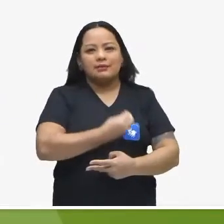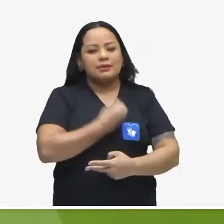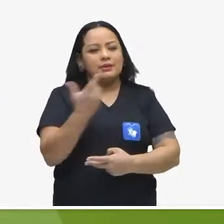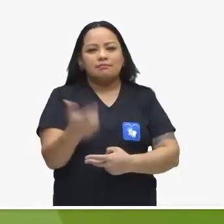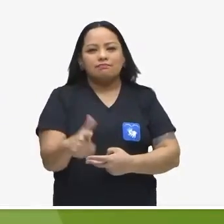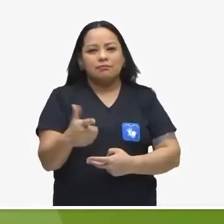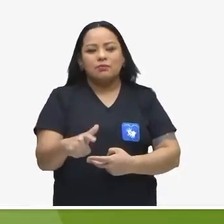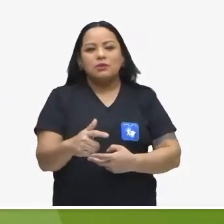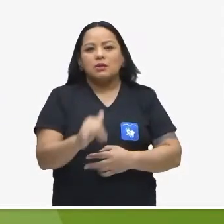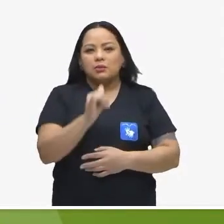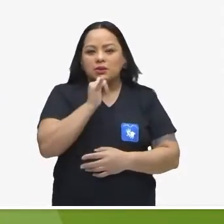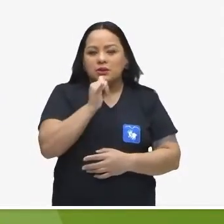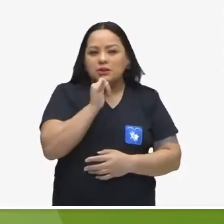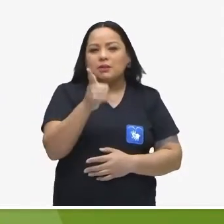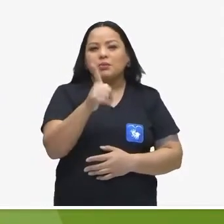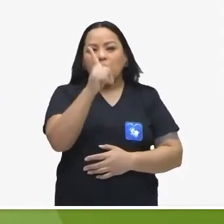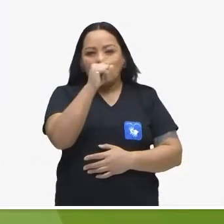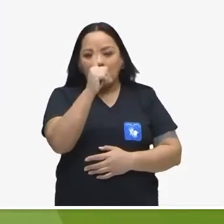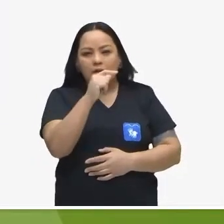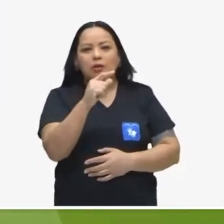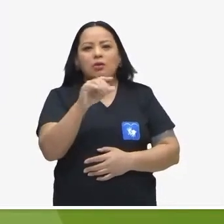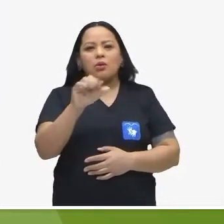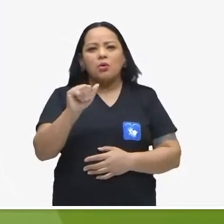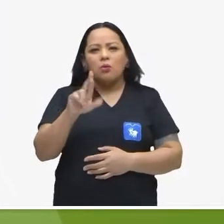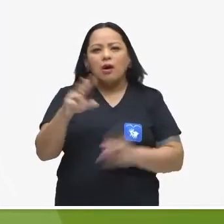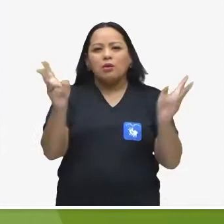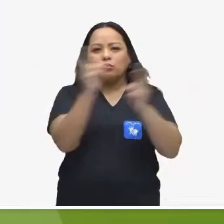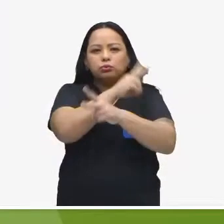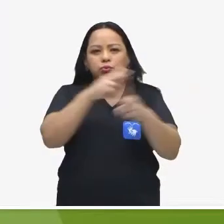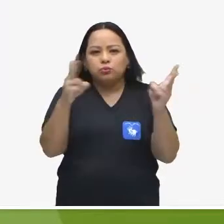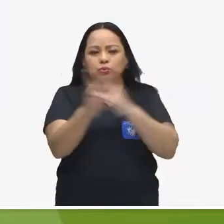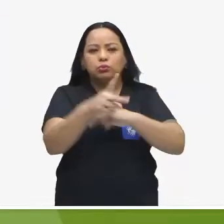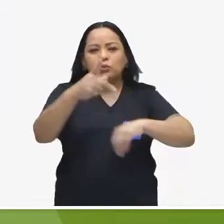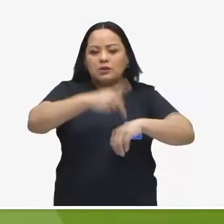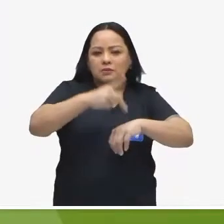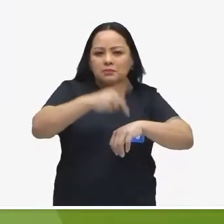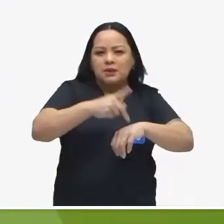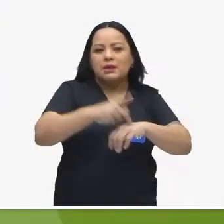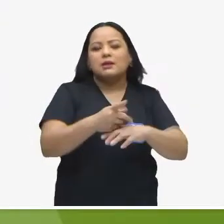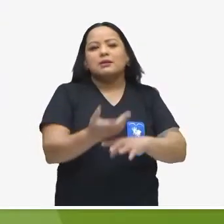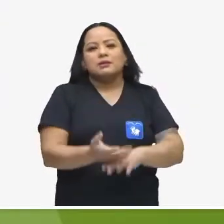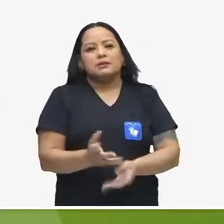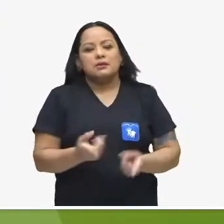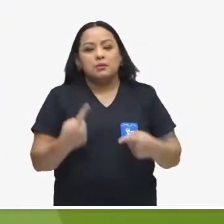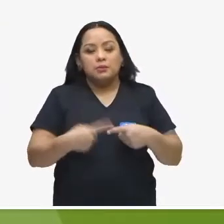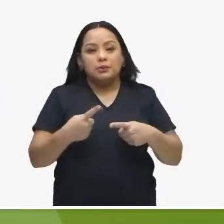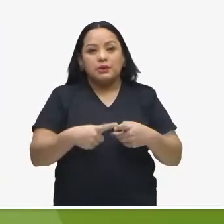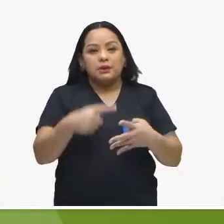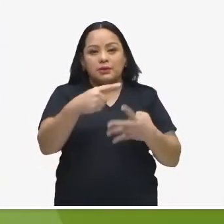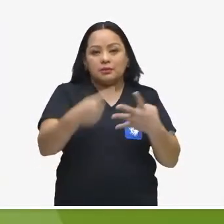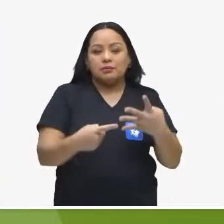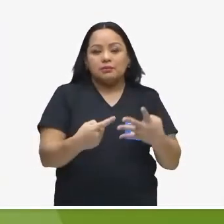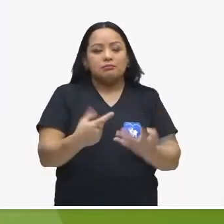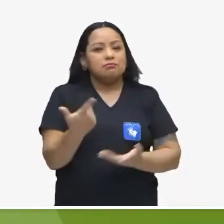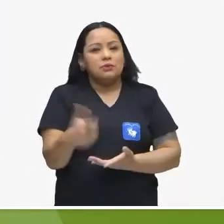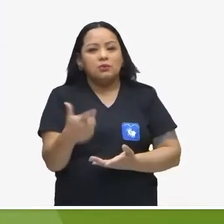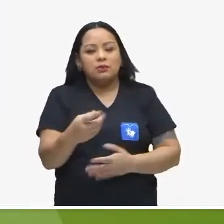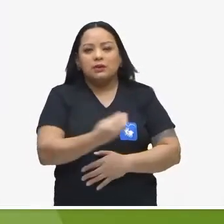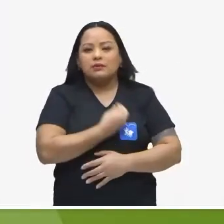né? Que no caso a água, o ar, os minerais, que são fatores que não têm vida, mas que